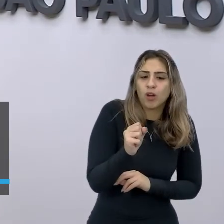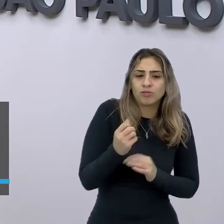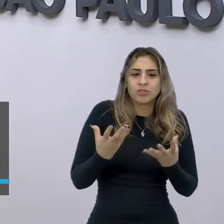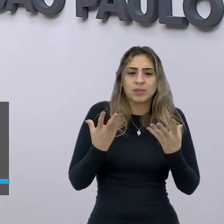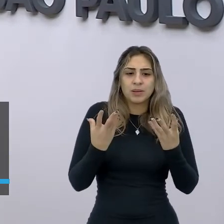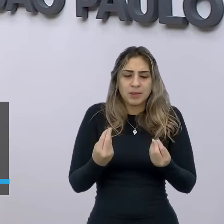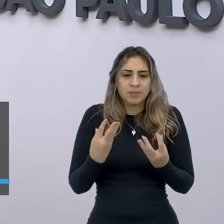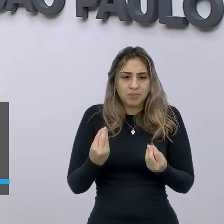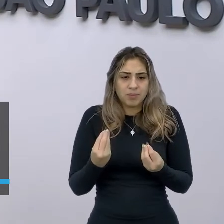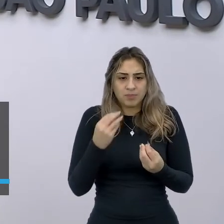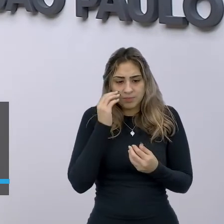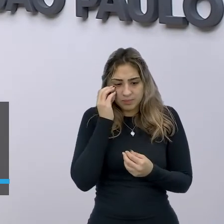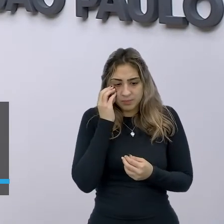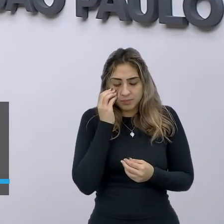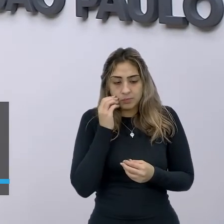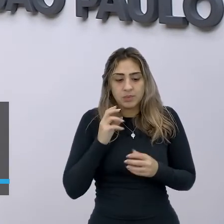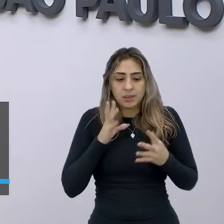muito